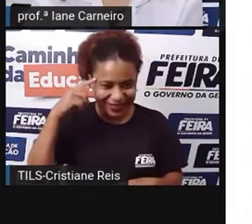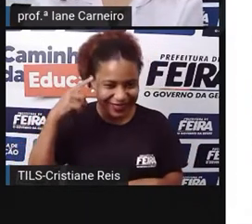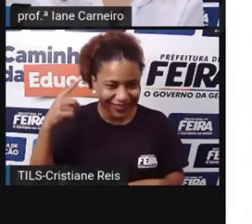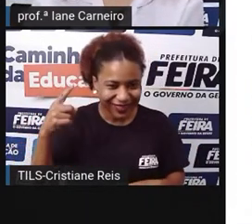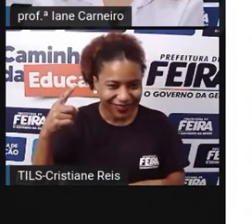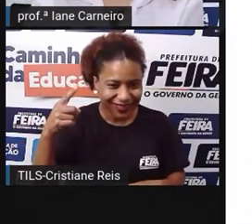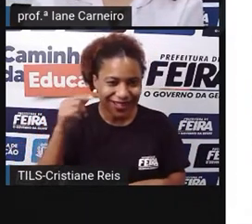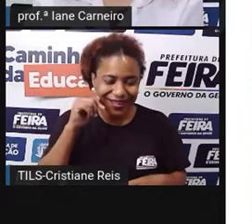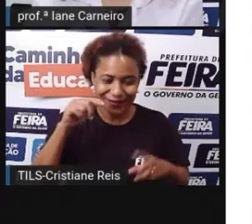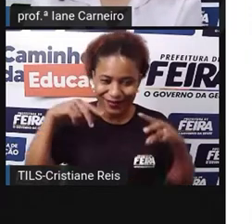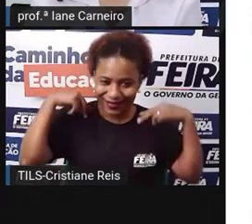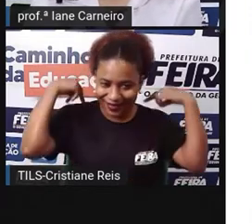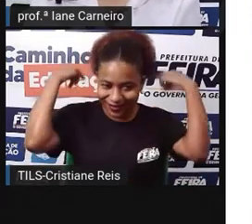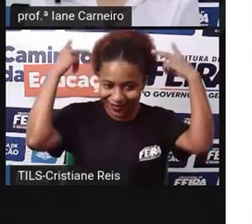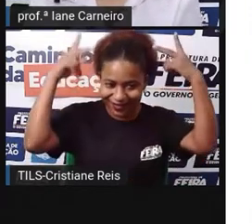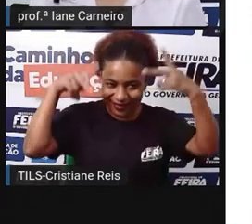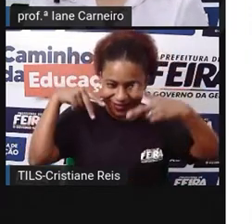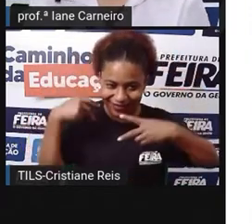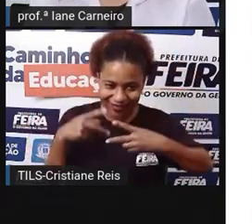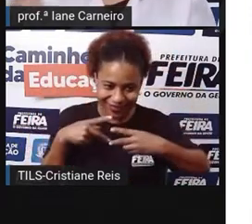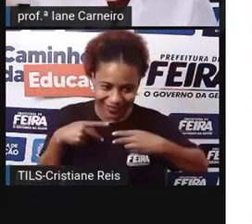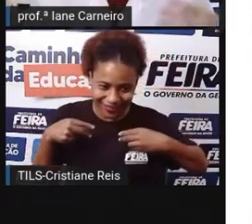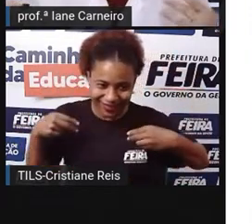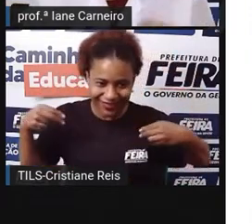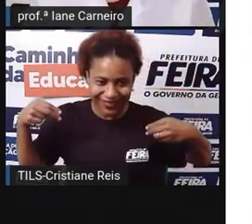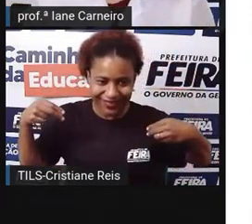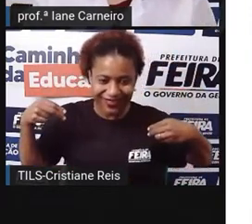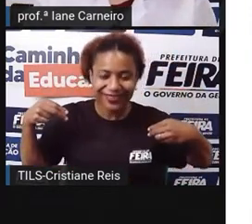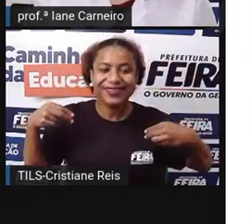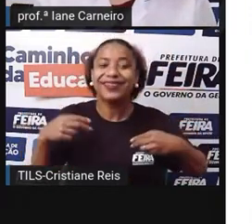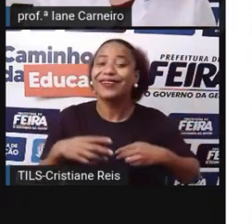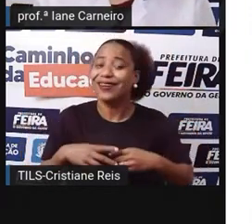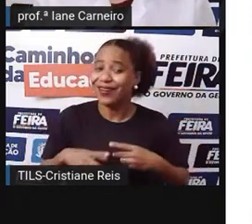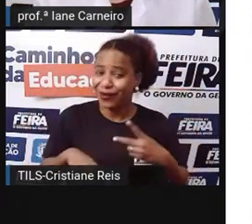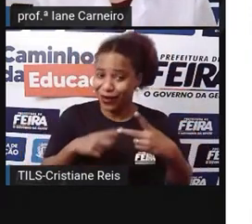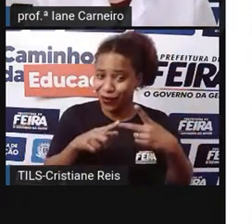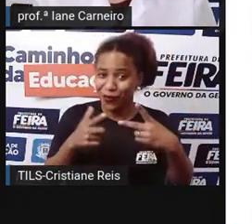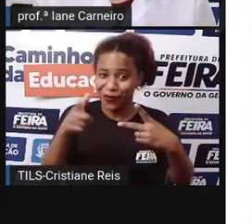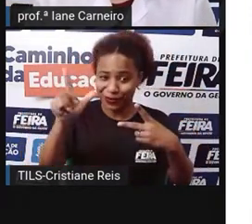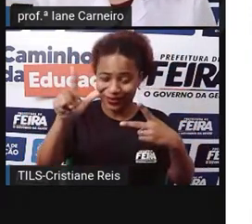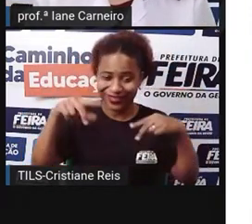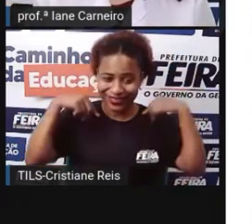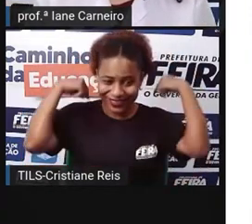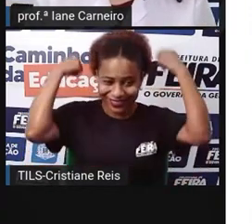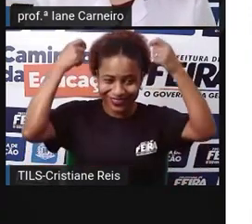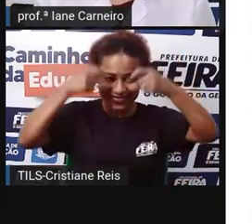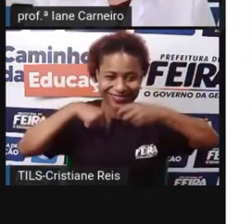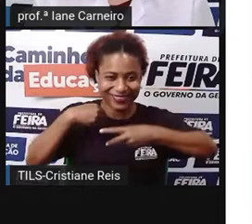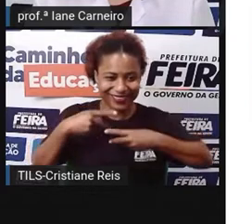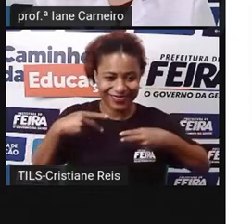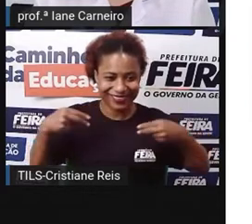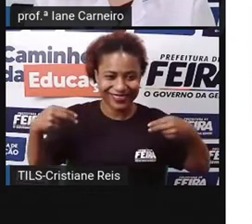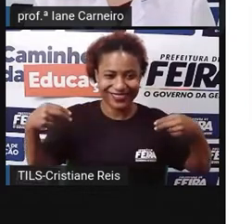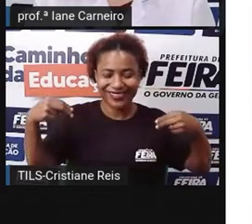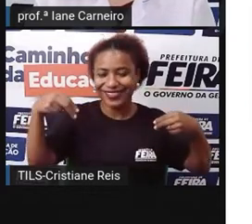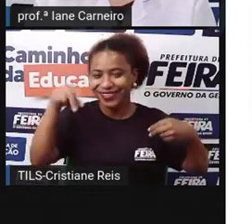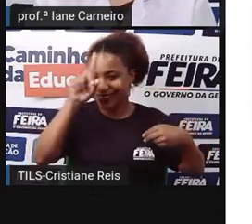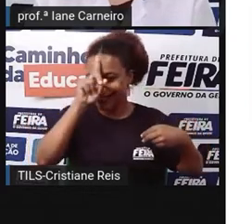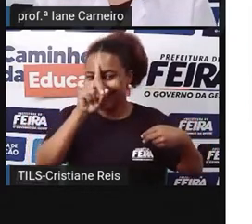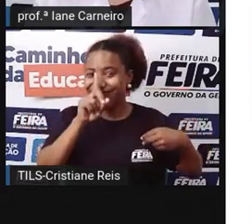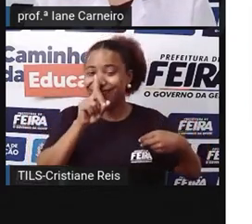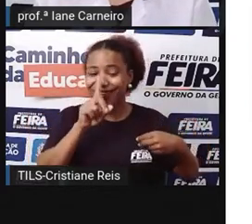como assim? A nossa aula da Chapeuzinho Amarelo tem mais de uma Chapeuzinho? Sim, tem mais de uma